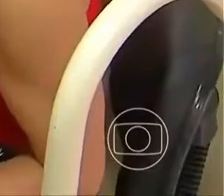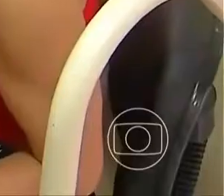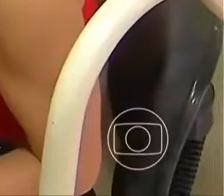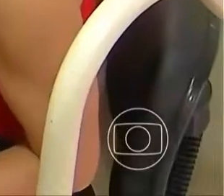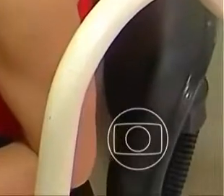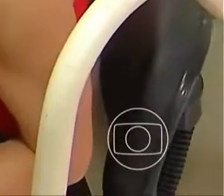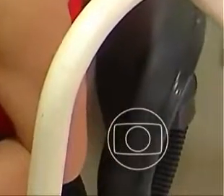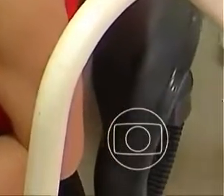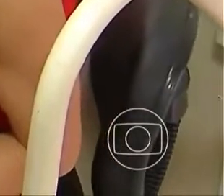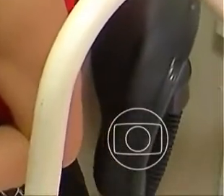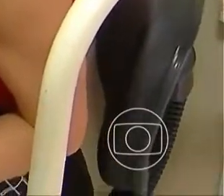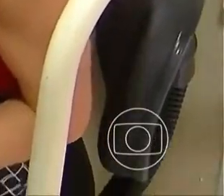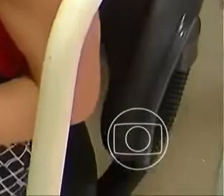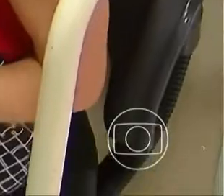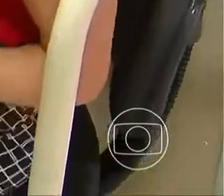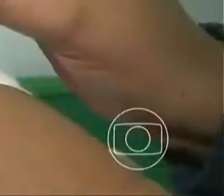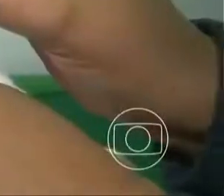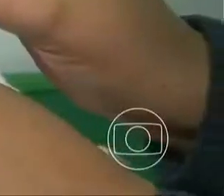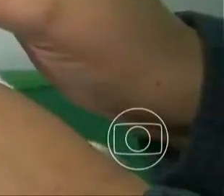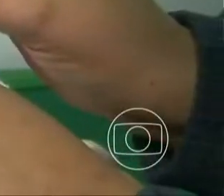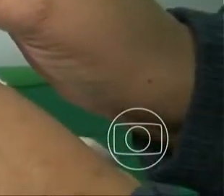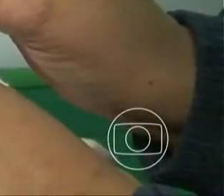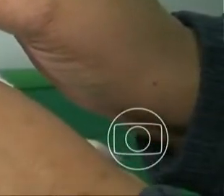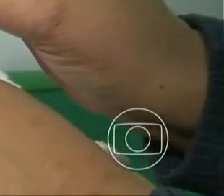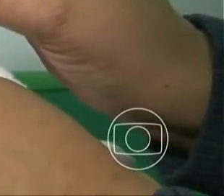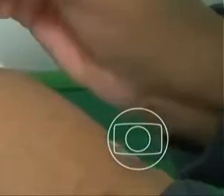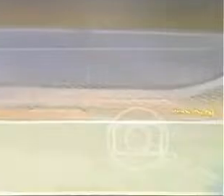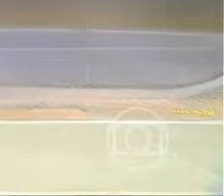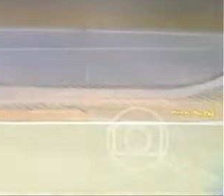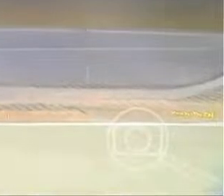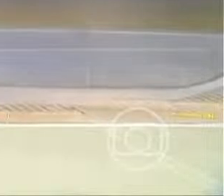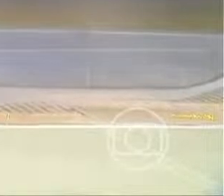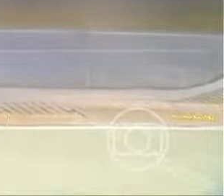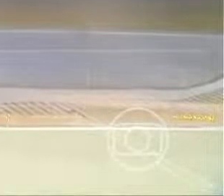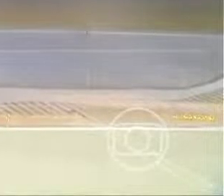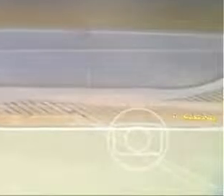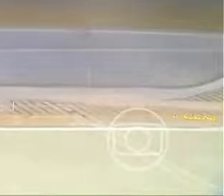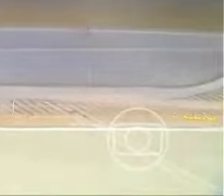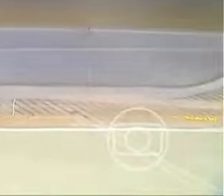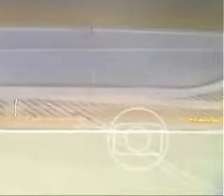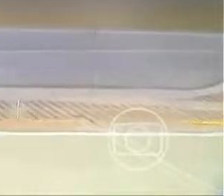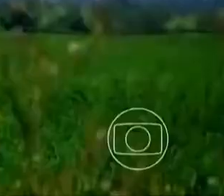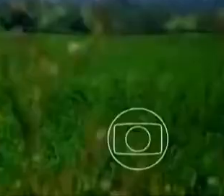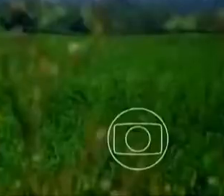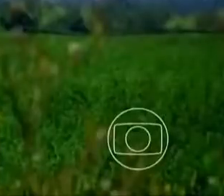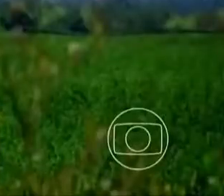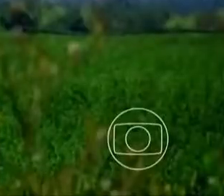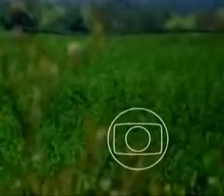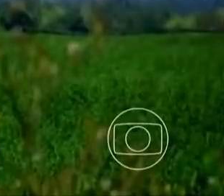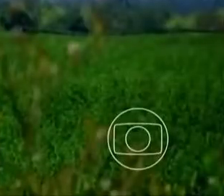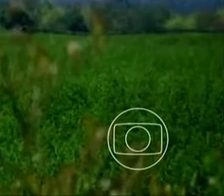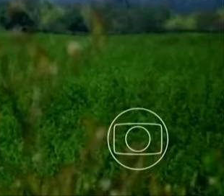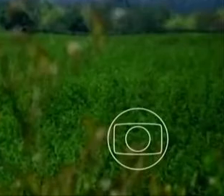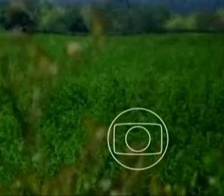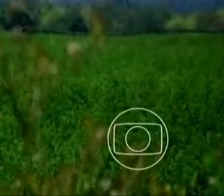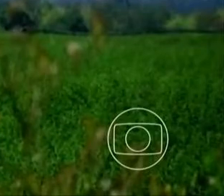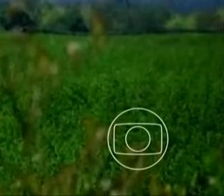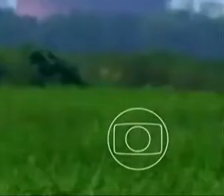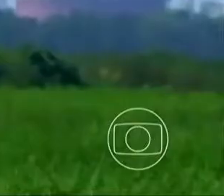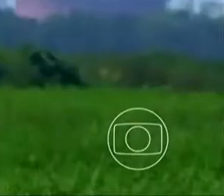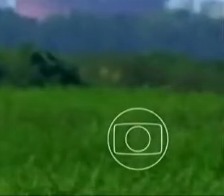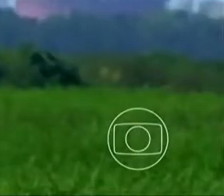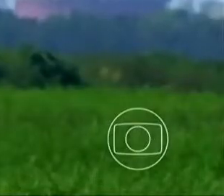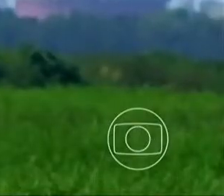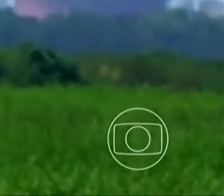lento. Só 22% das crianças foram imunizadas. E ainda, alerta na Ucrânia. A operadora de energia fala em risco de